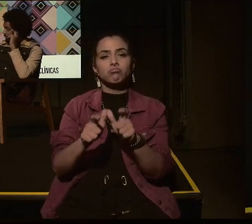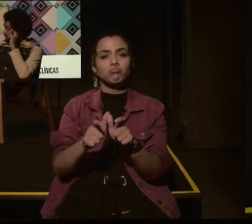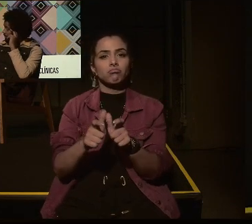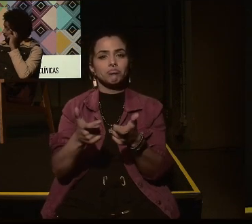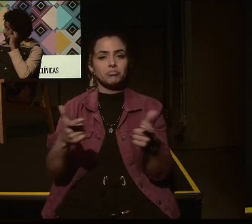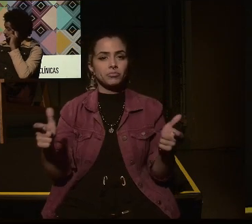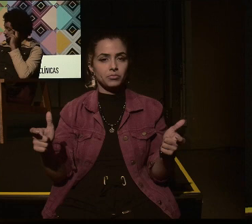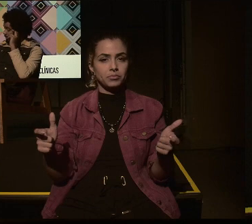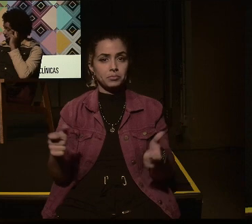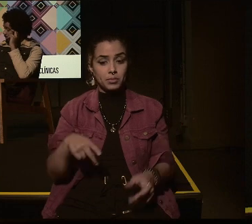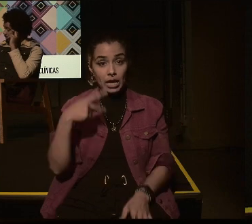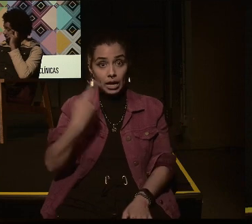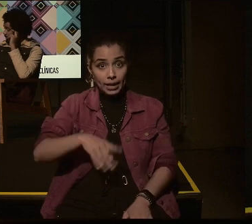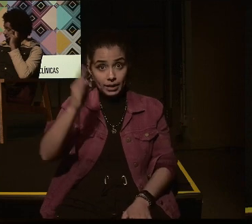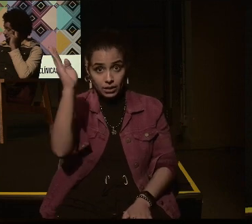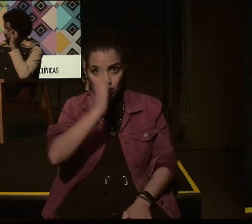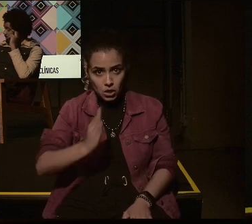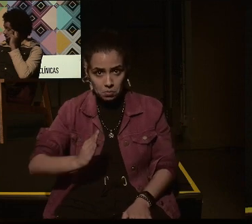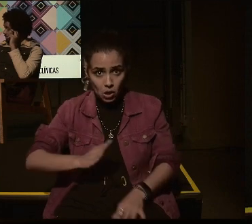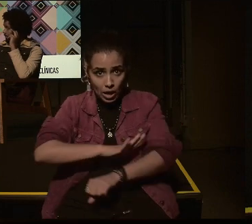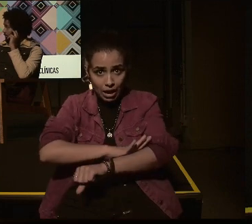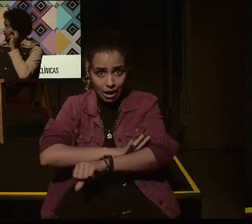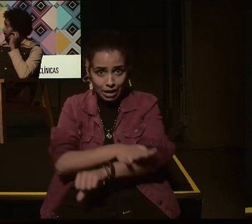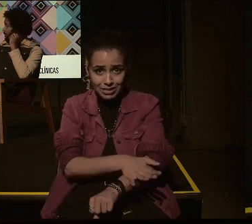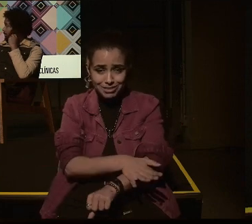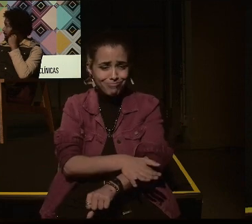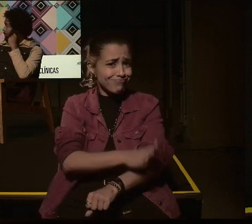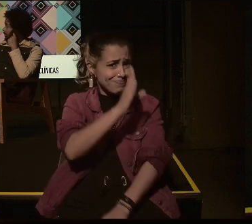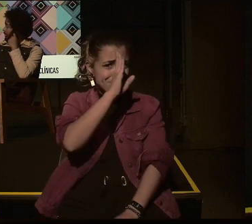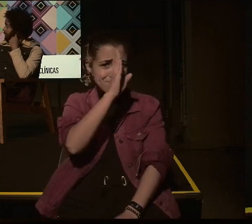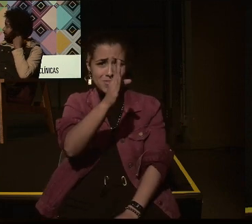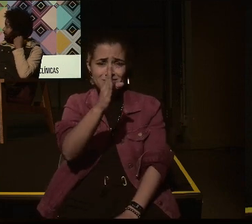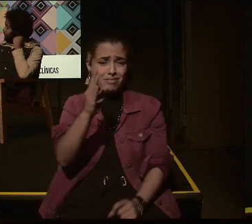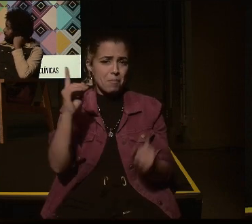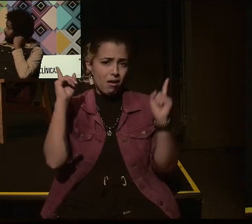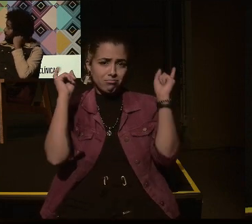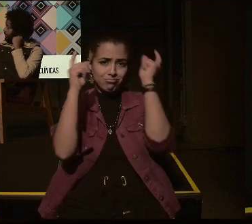O racismo no Brasil, essa é uma das maiores dificuldades.